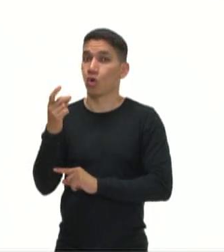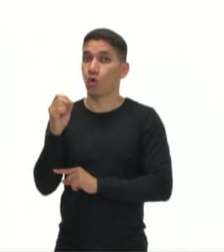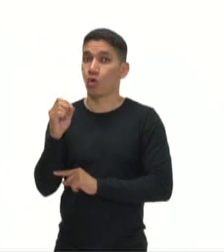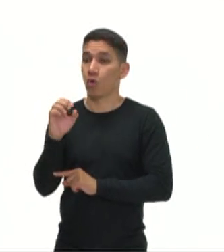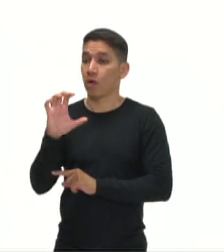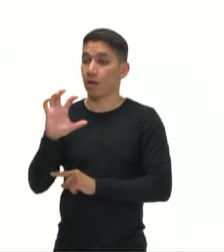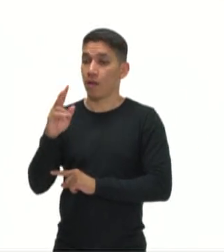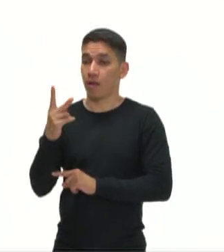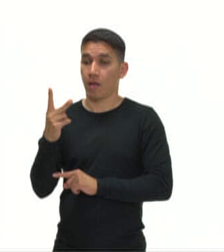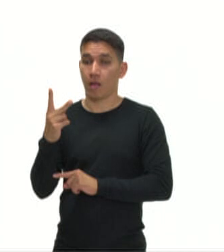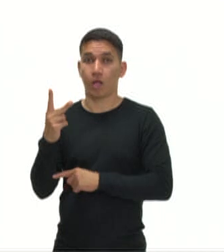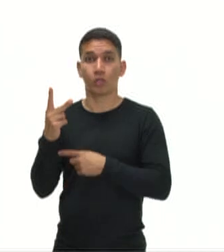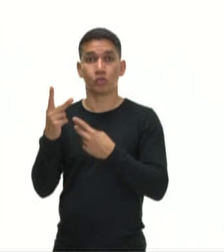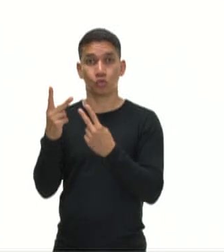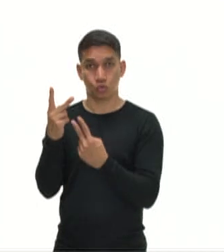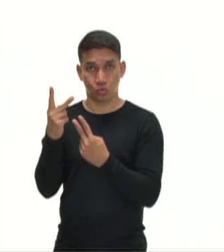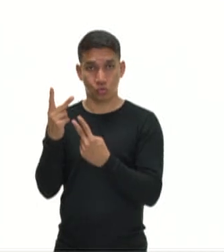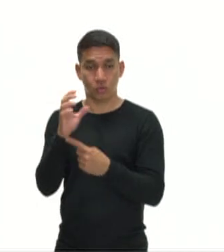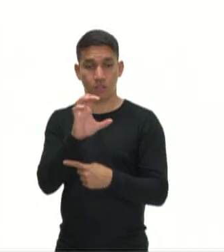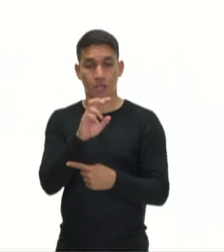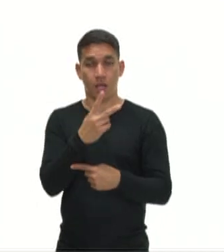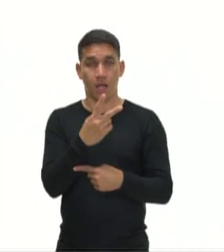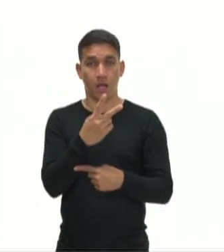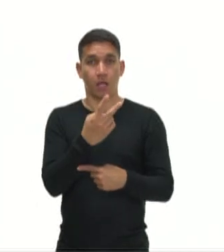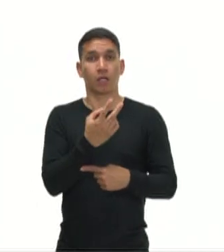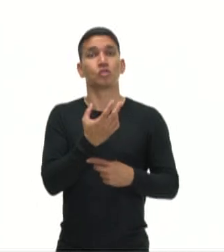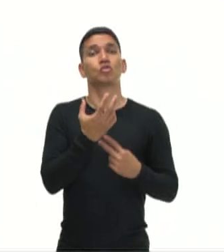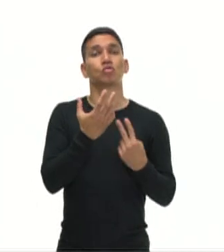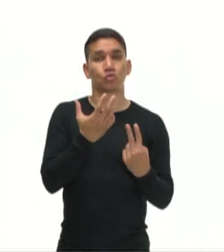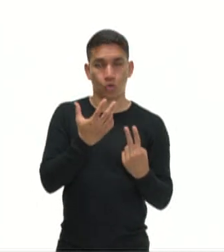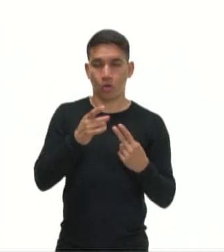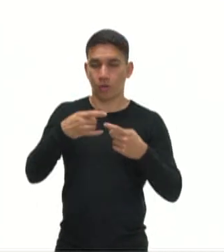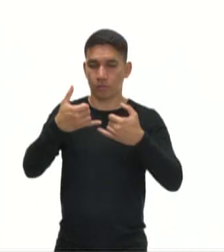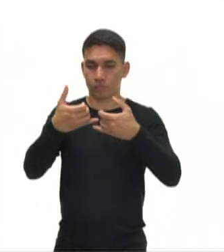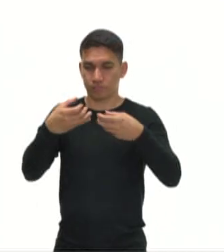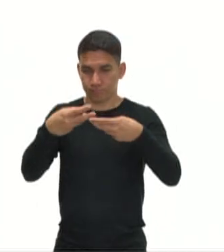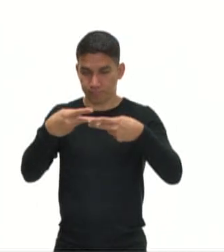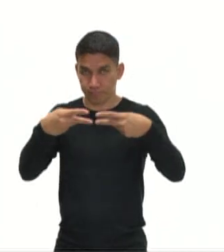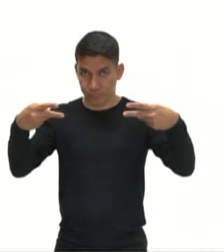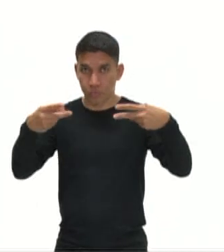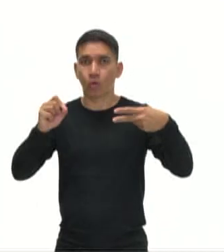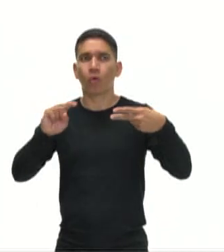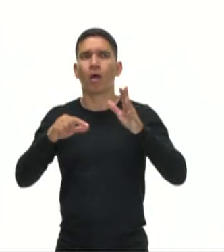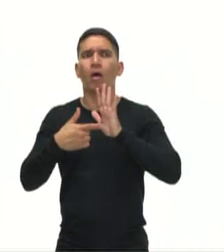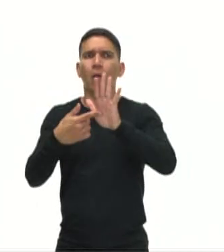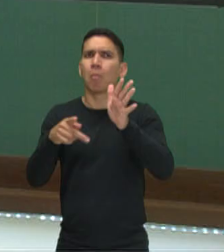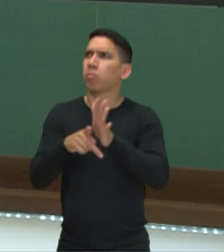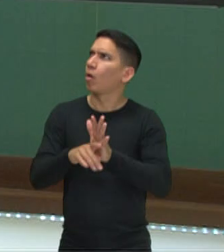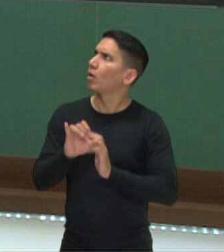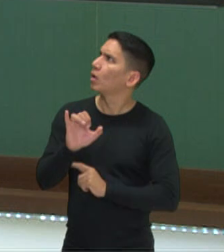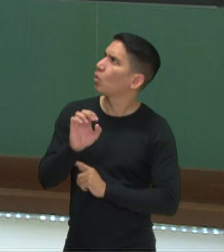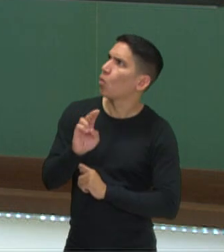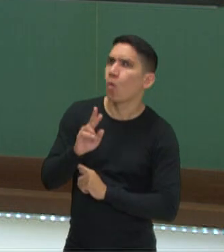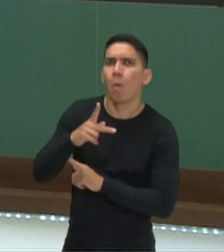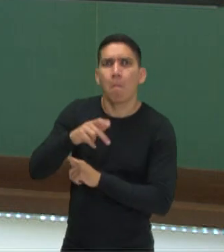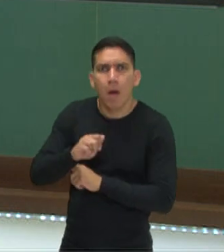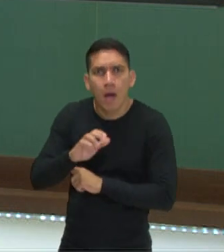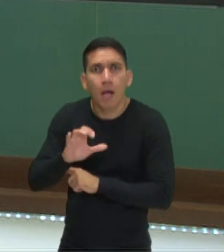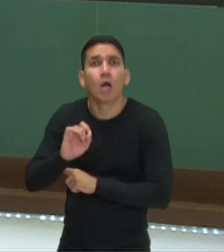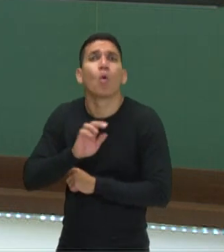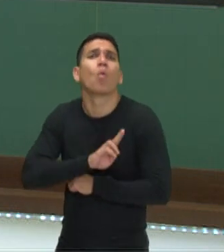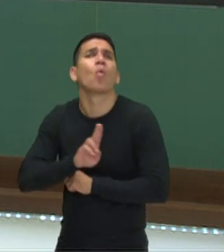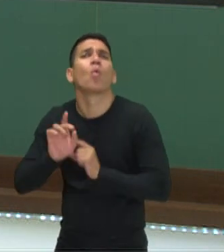carbonos CH2, e chamado de eteno pela IUPAC, de que deriva o seu nome. Claro, o